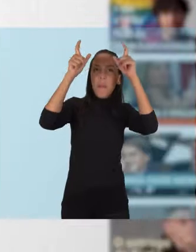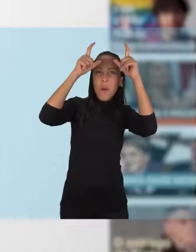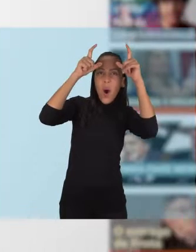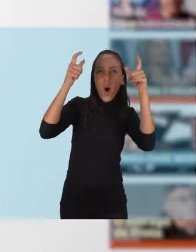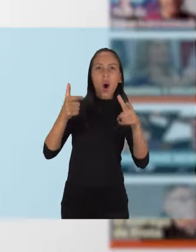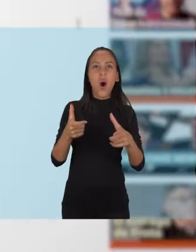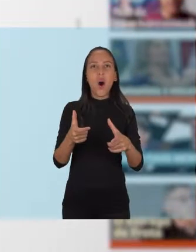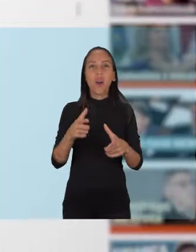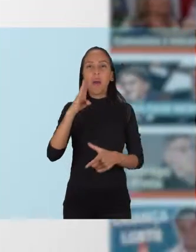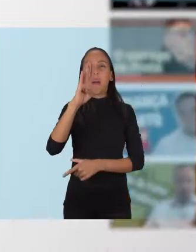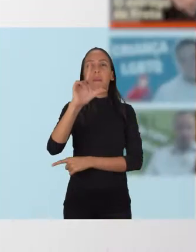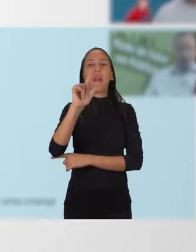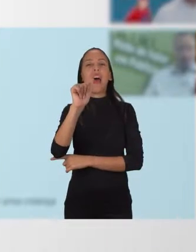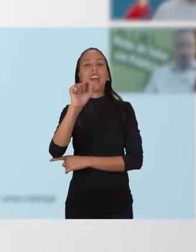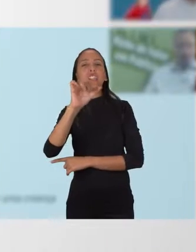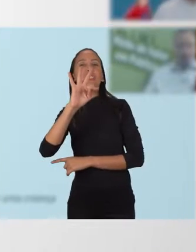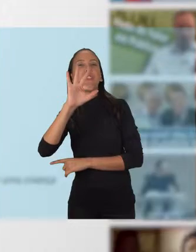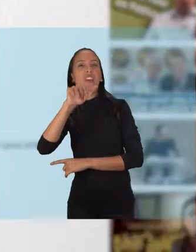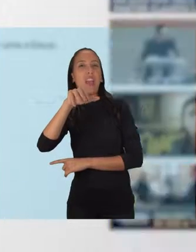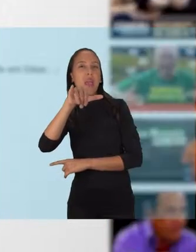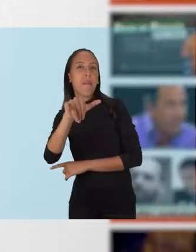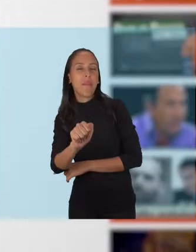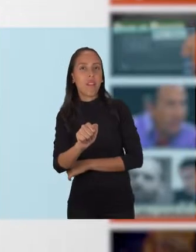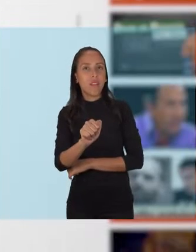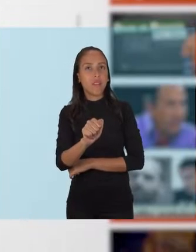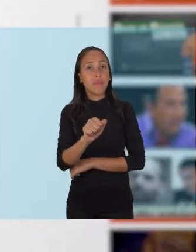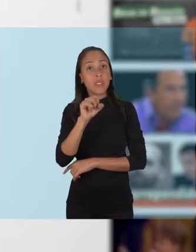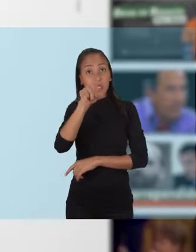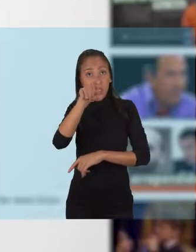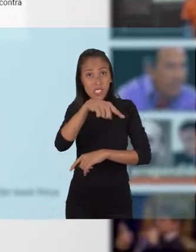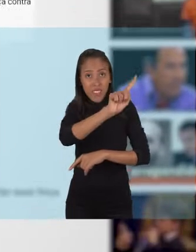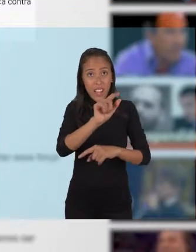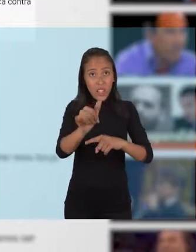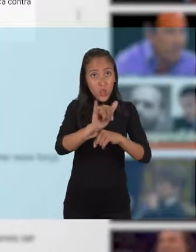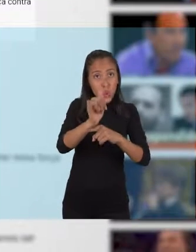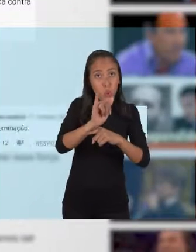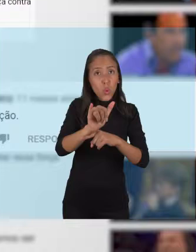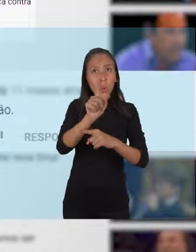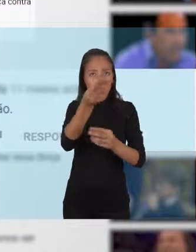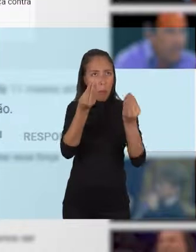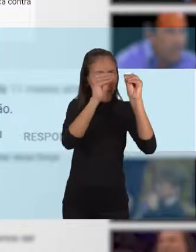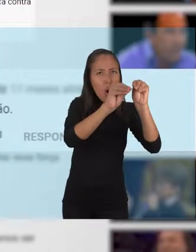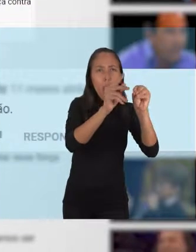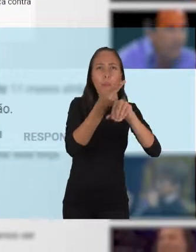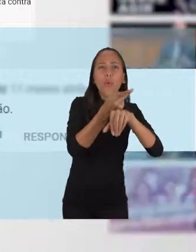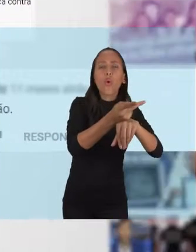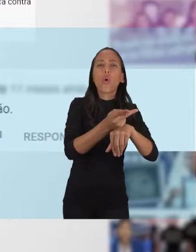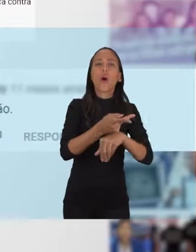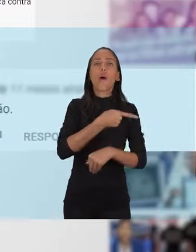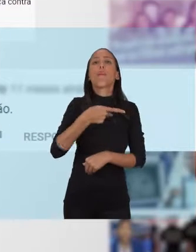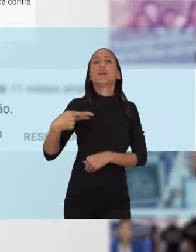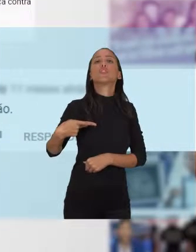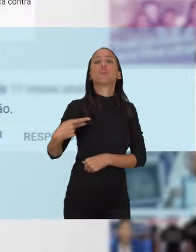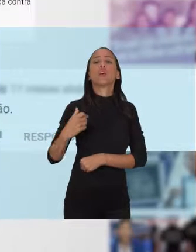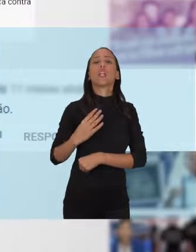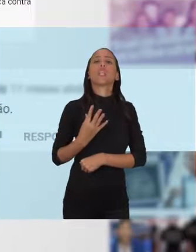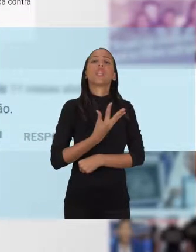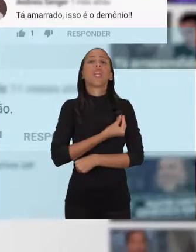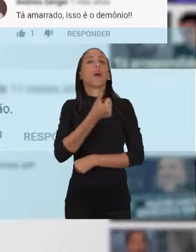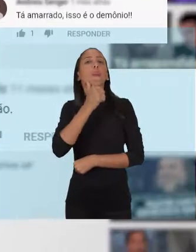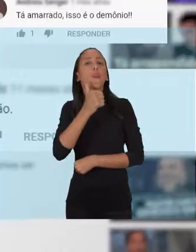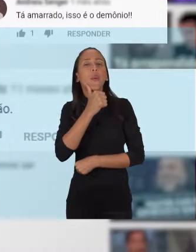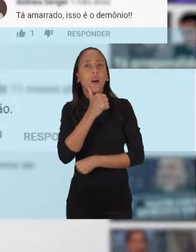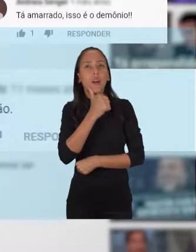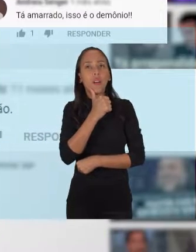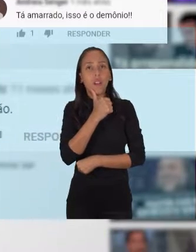como blasfêmia. Então, se você for lá no YouTube, por exemplo, e colocar pastora trans, você mesma vai ver o que os homens